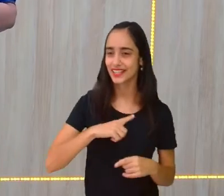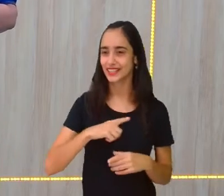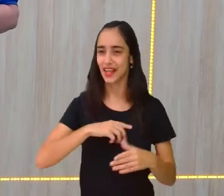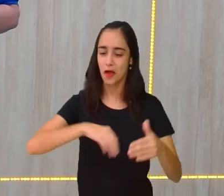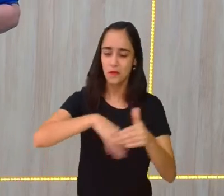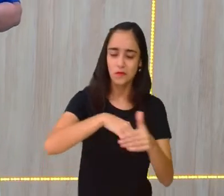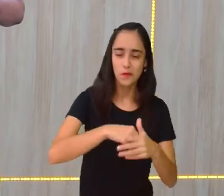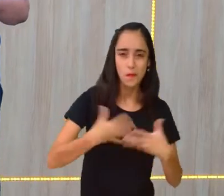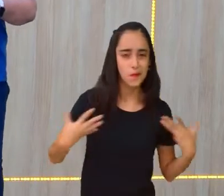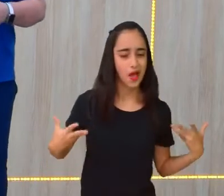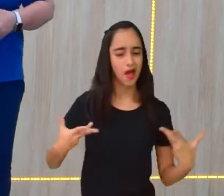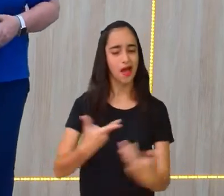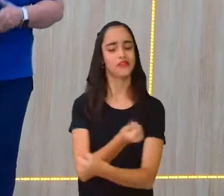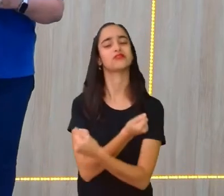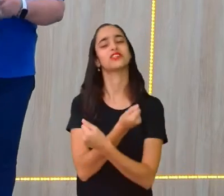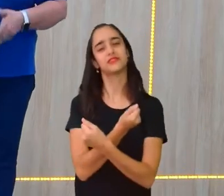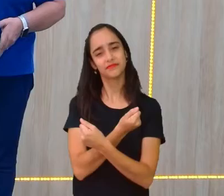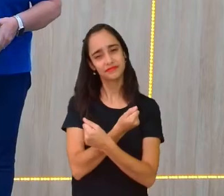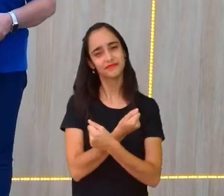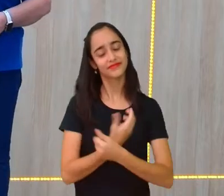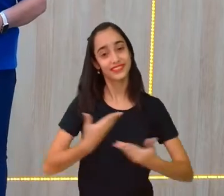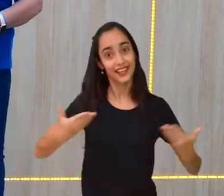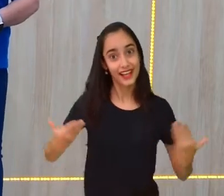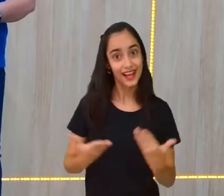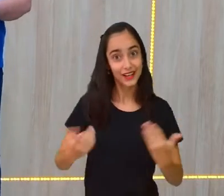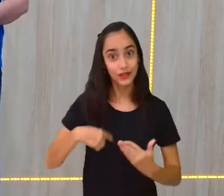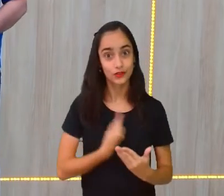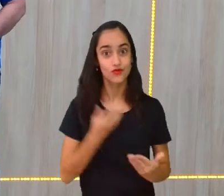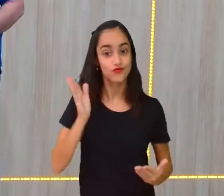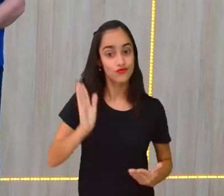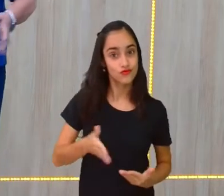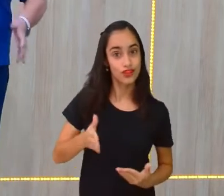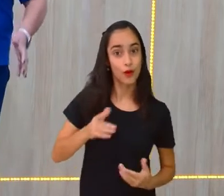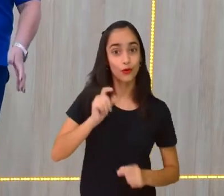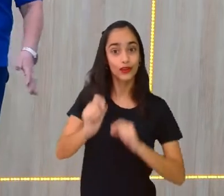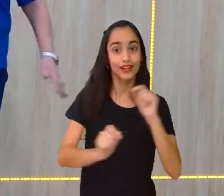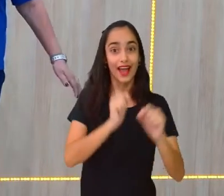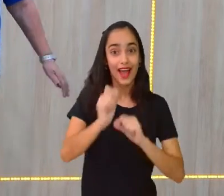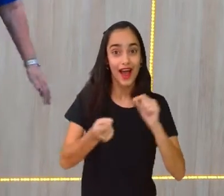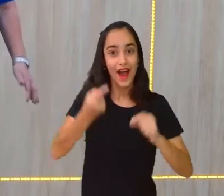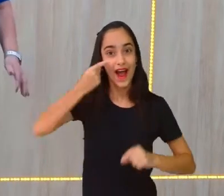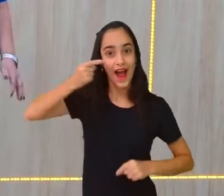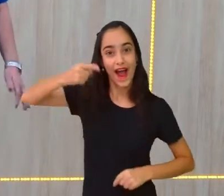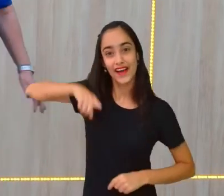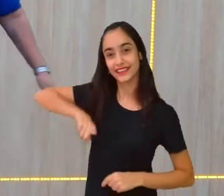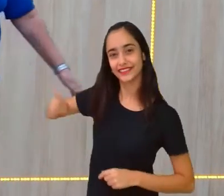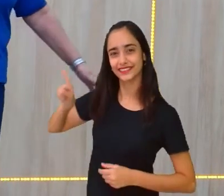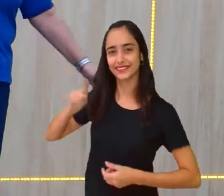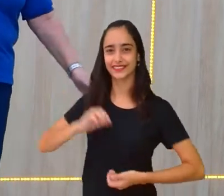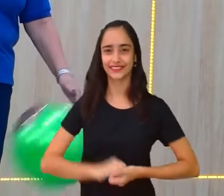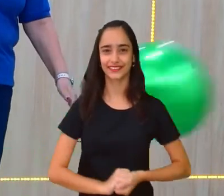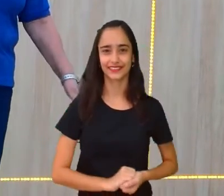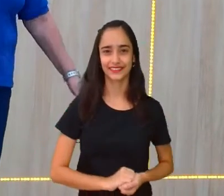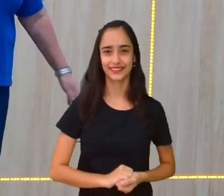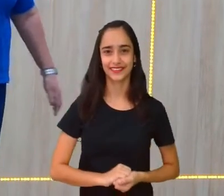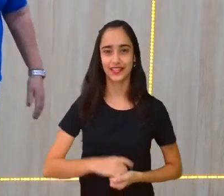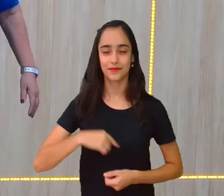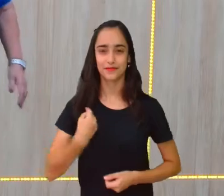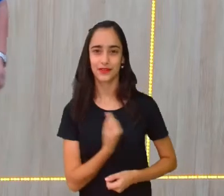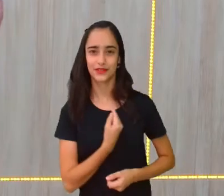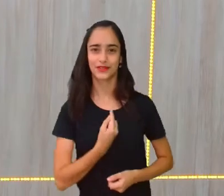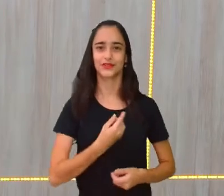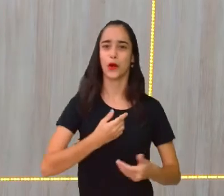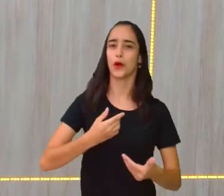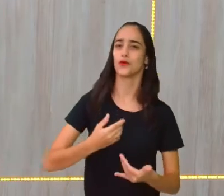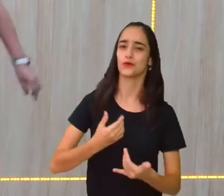excelente resultado. E aí a gente agora já está, né, passando a bola, eu já vou passar a bola aqui, olha, para os nossos